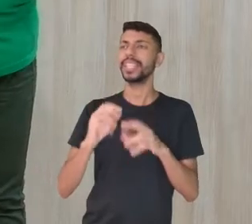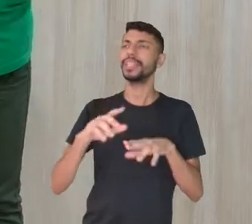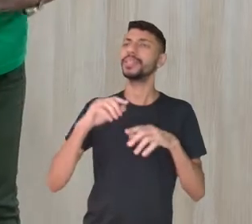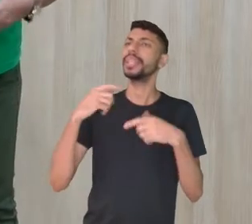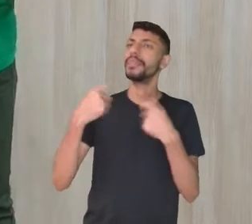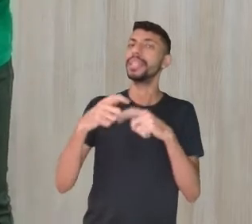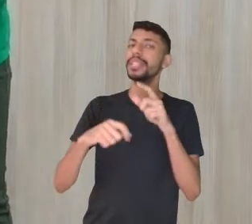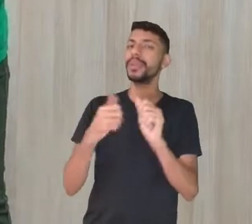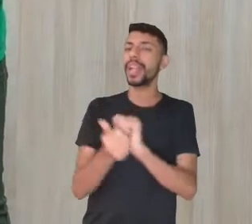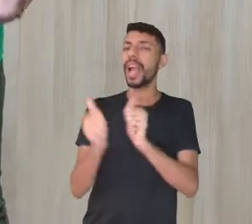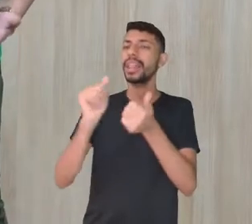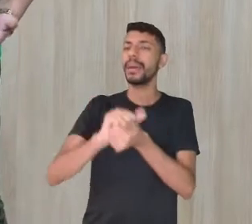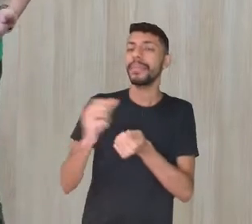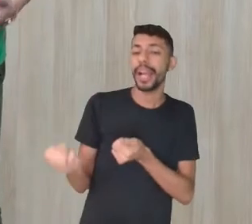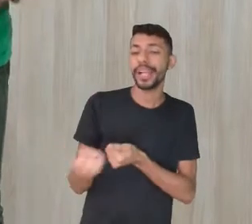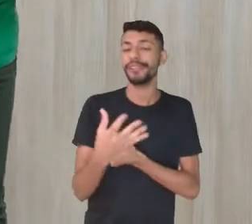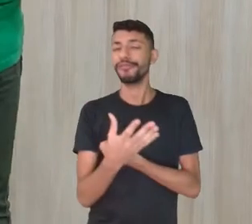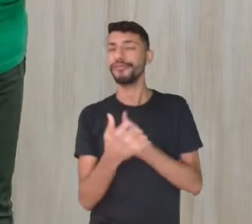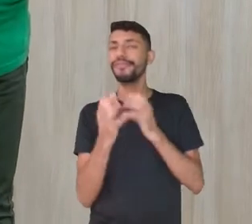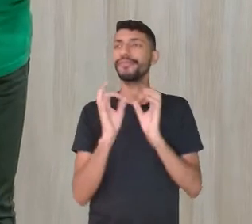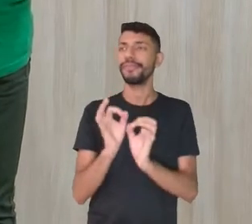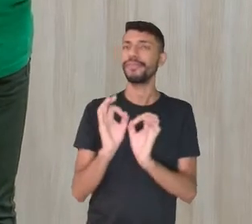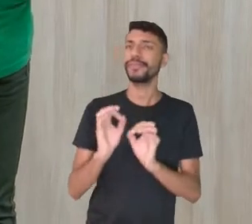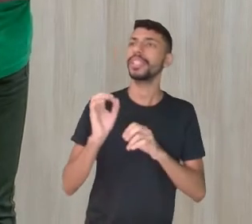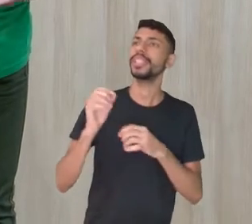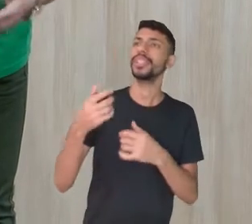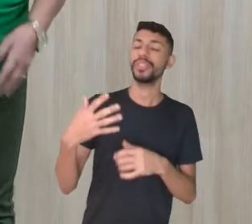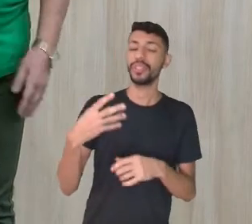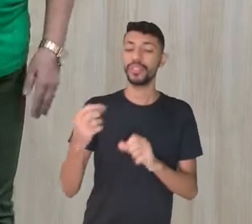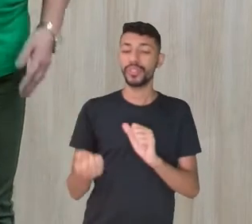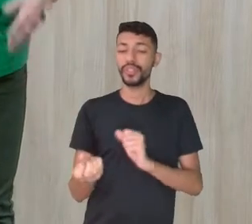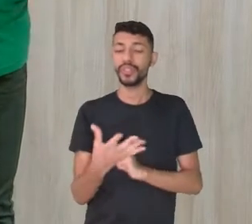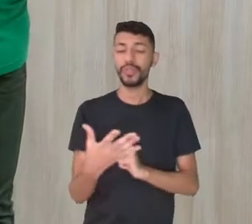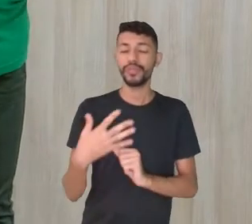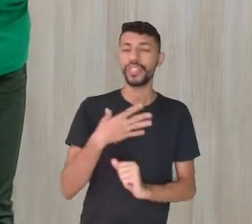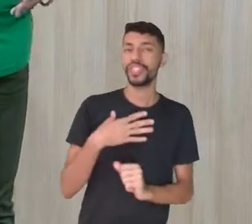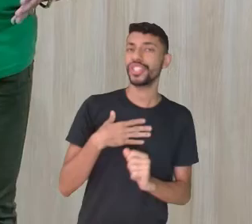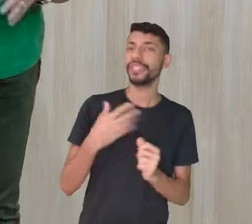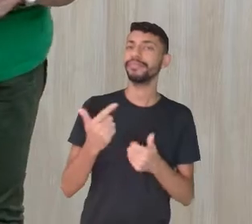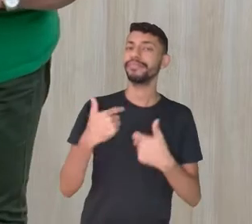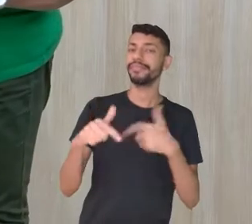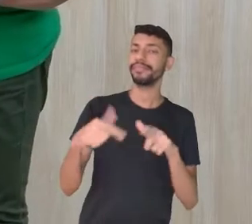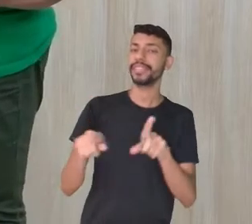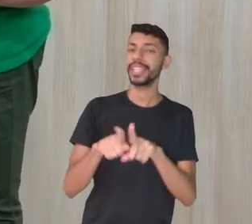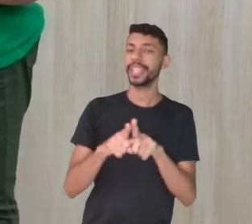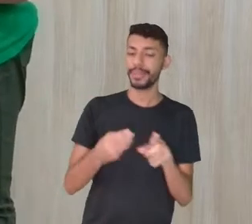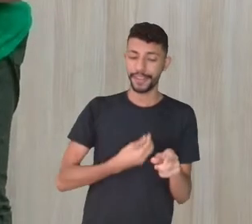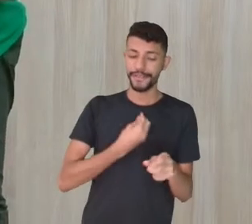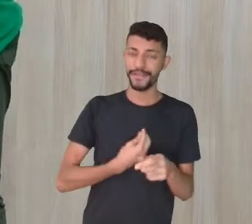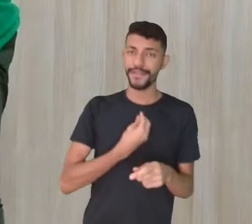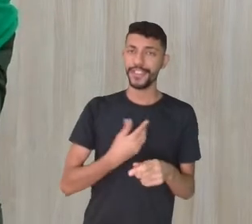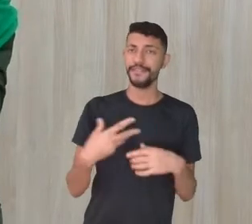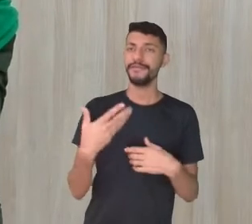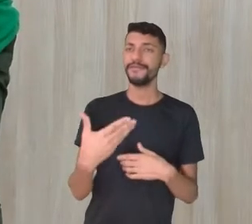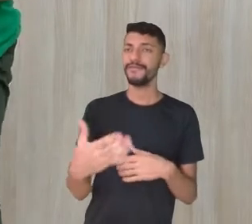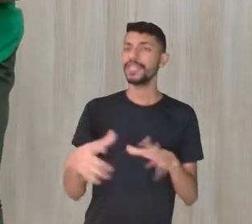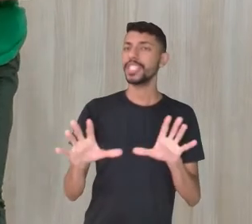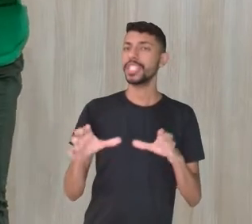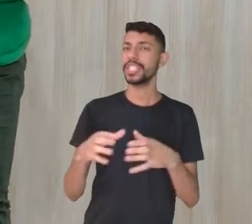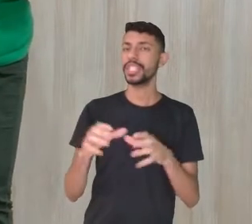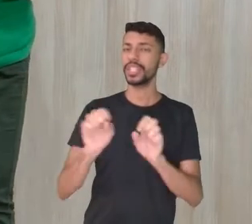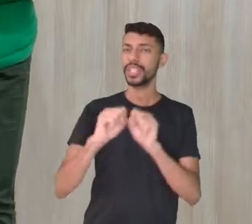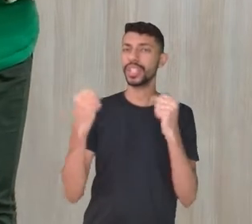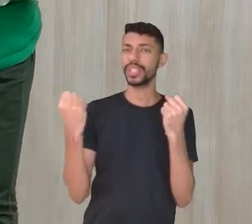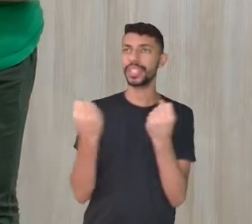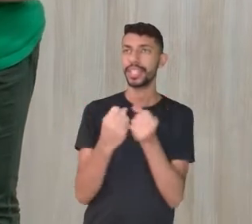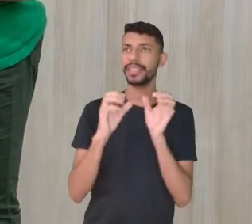que se adaptar a novos, né? As novas formas de trabalhar e de conviver em sociedade. Mas hoje